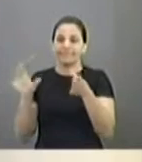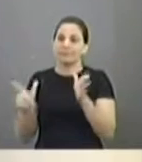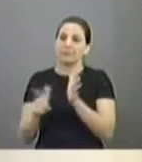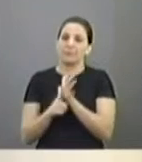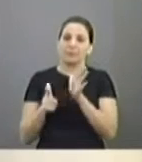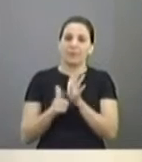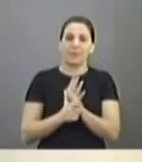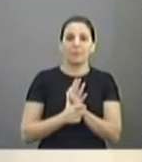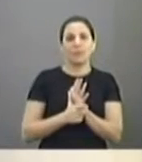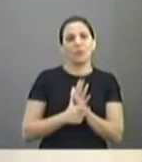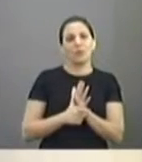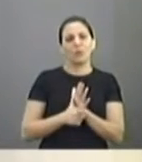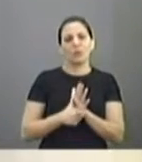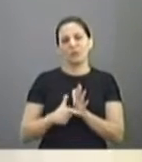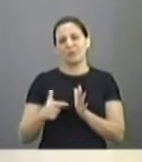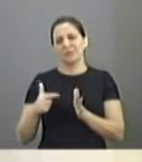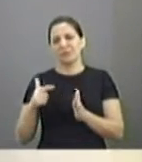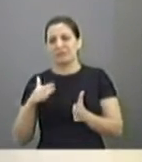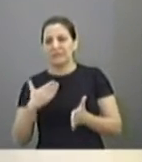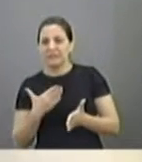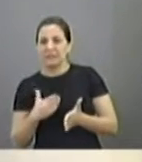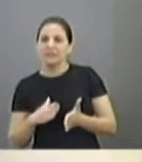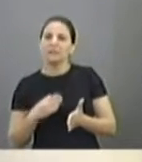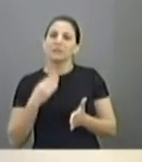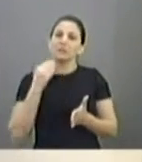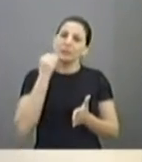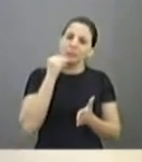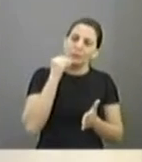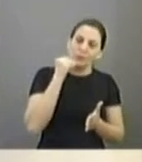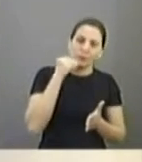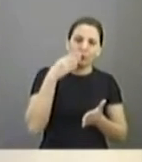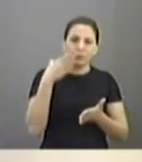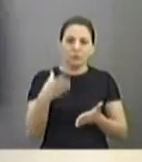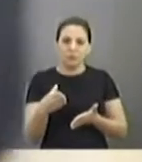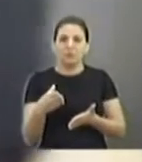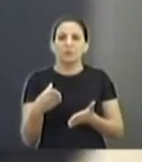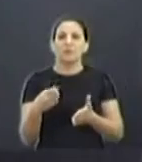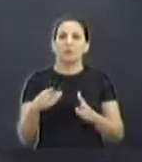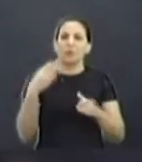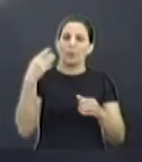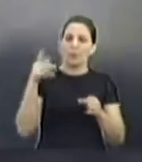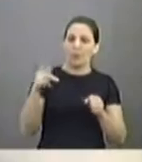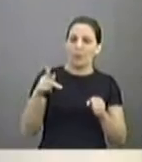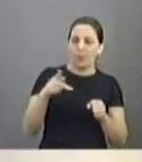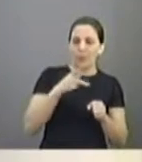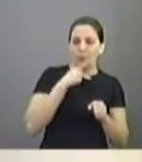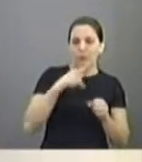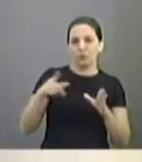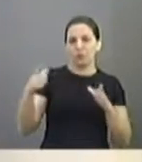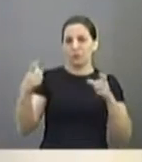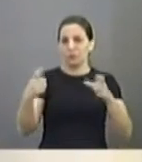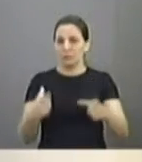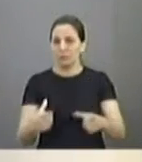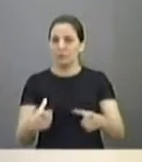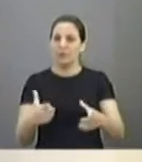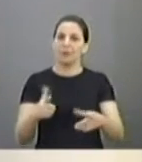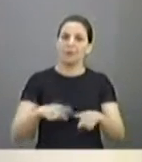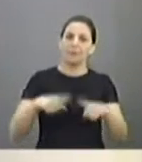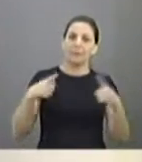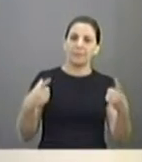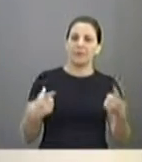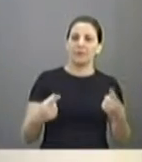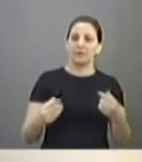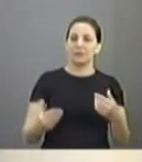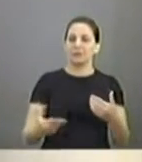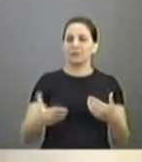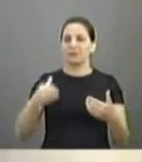vezes, conveniente, a política local, mas muito aquém daquilo que elas poderiam